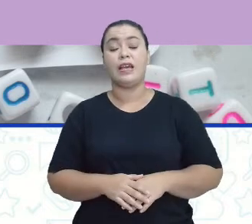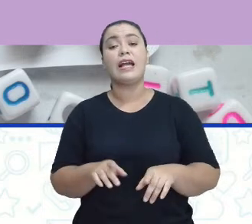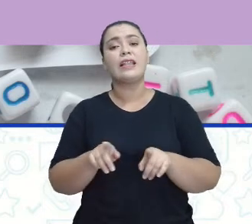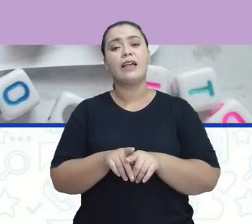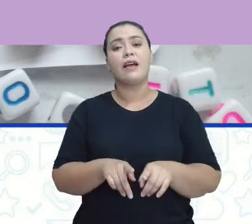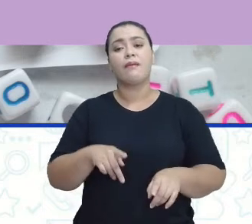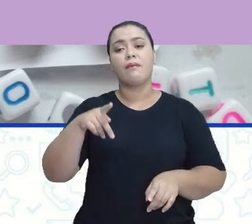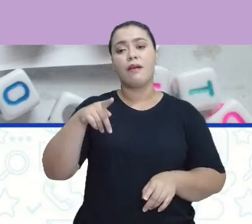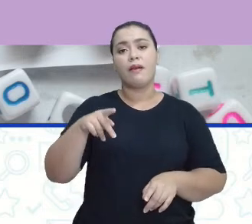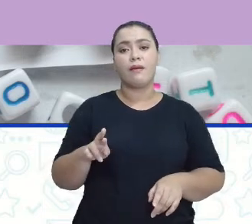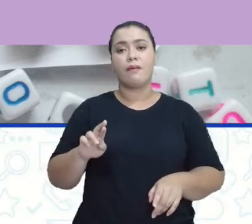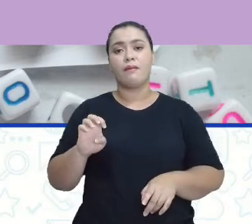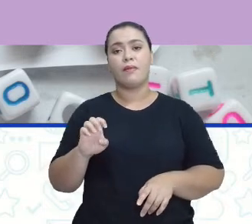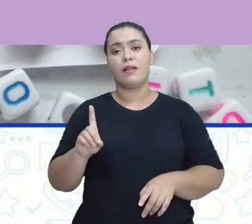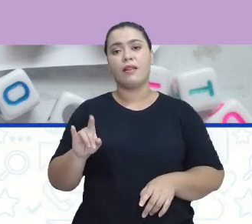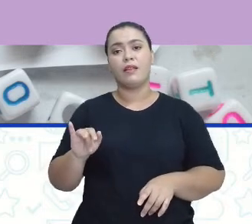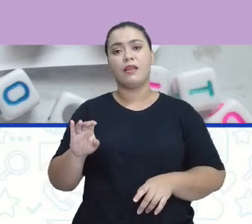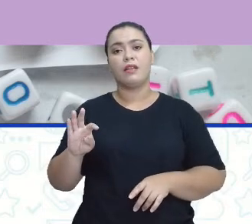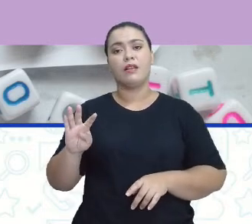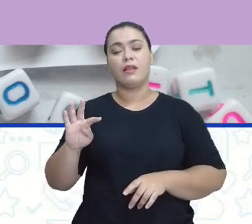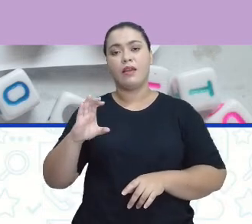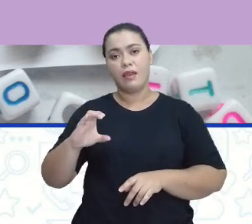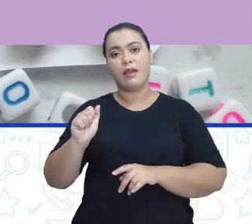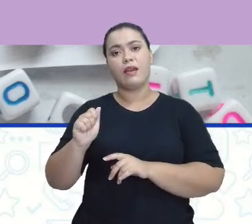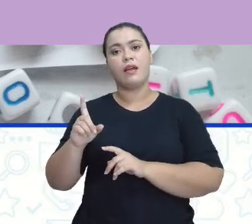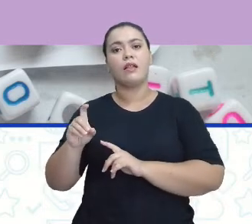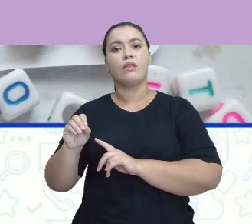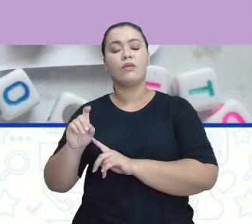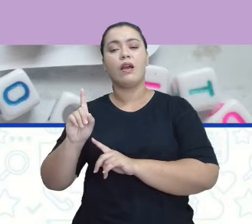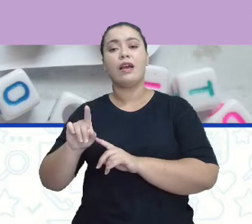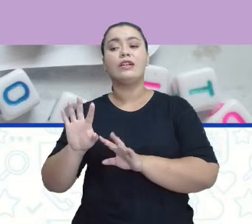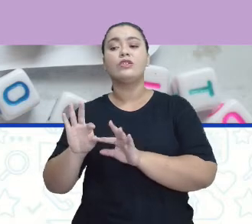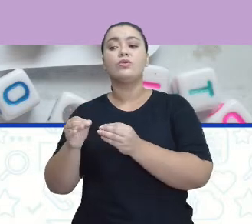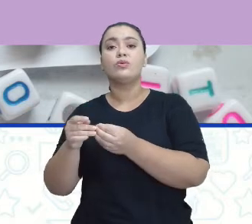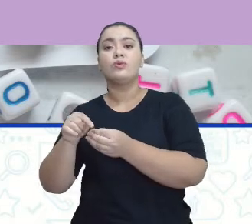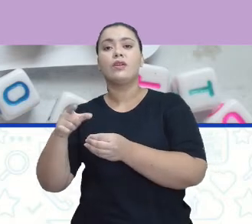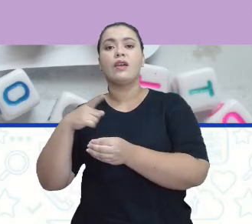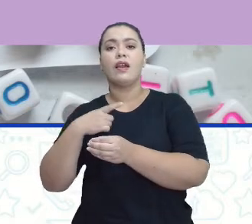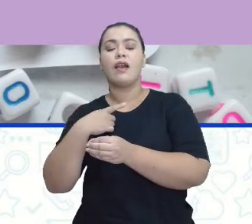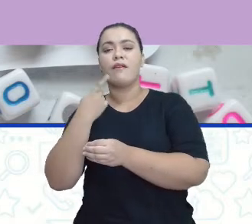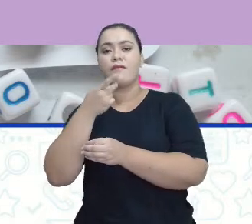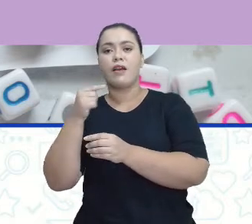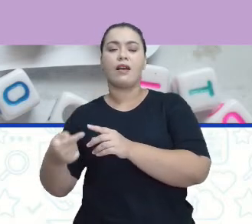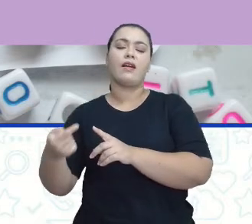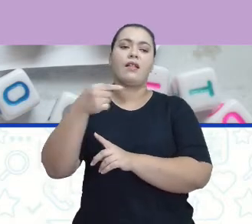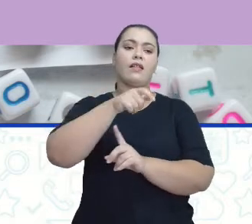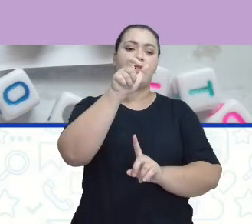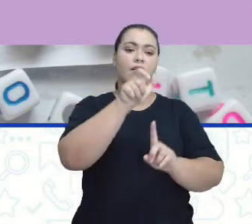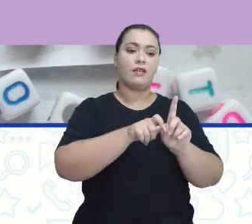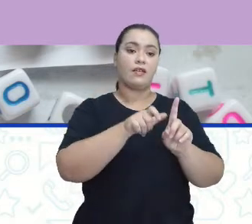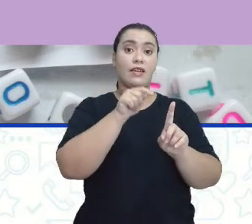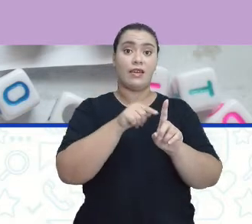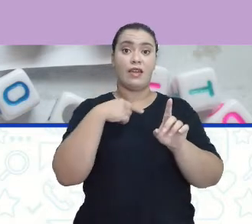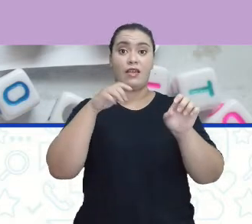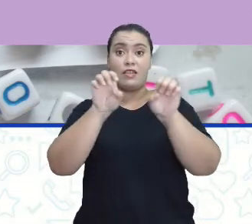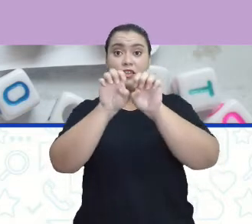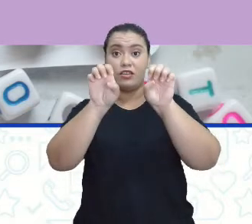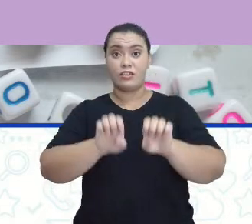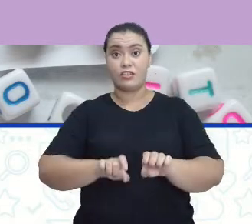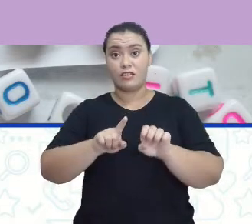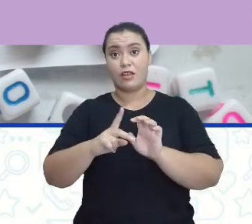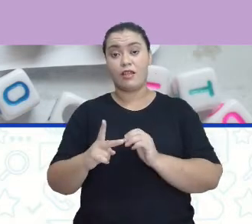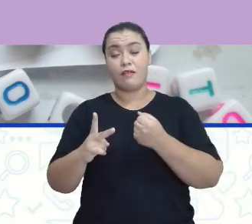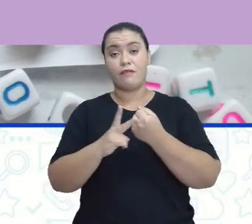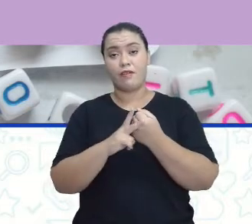tudo aquilo que se informa sobre o sujeito. E é estruturado em torno do verbo. Ele sempre concorda em número